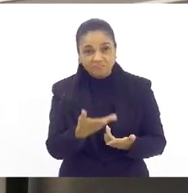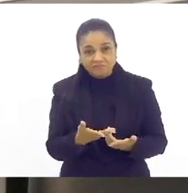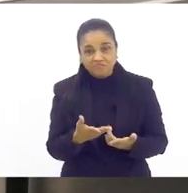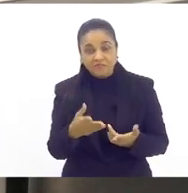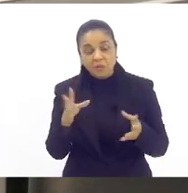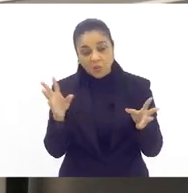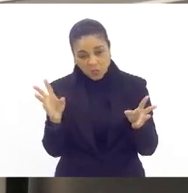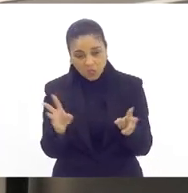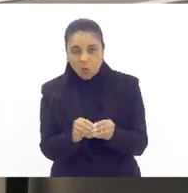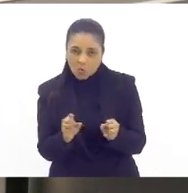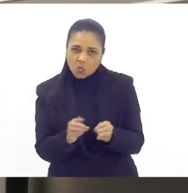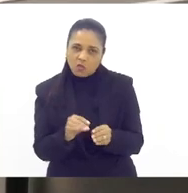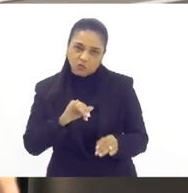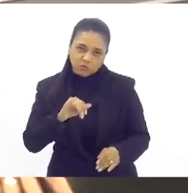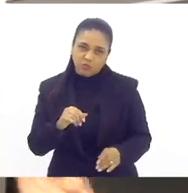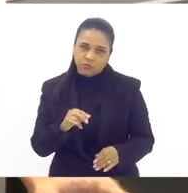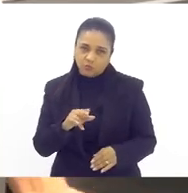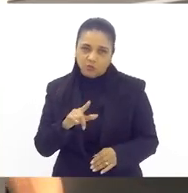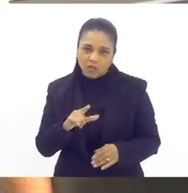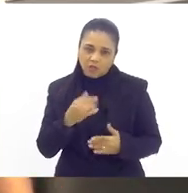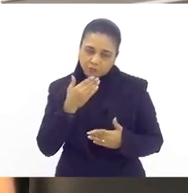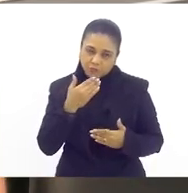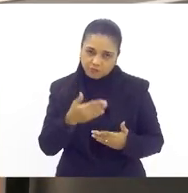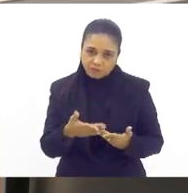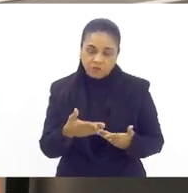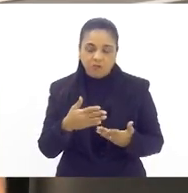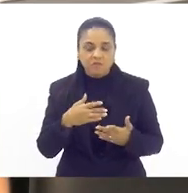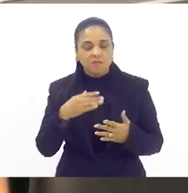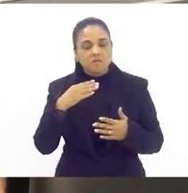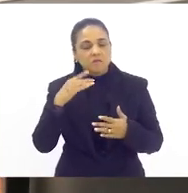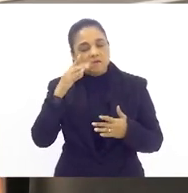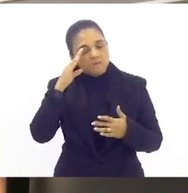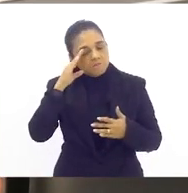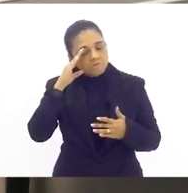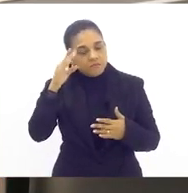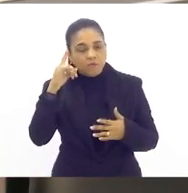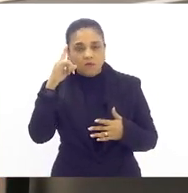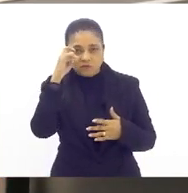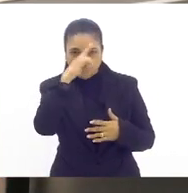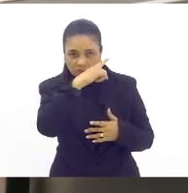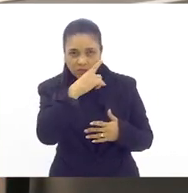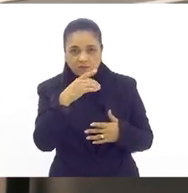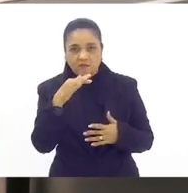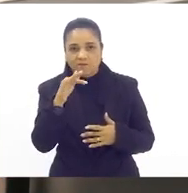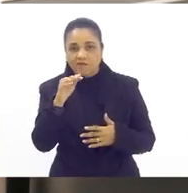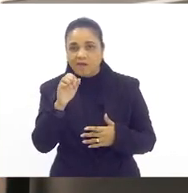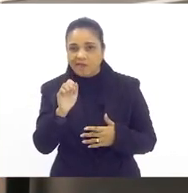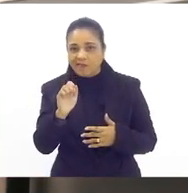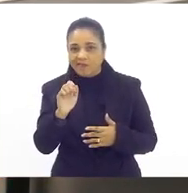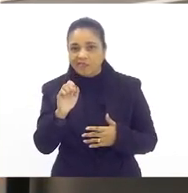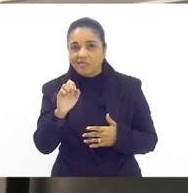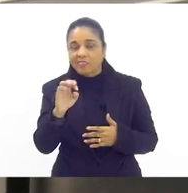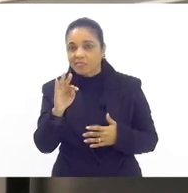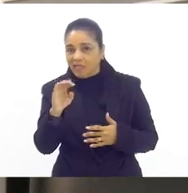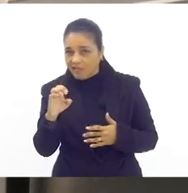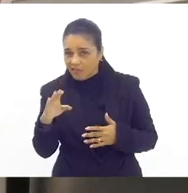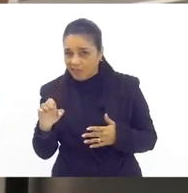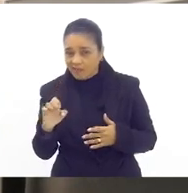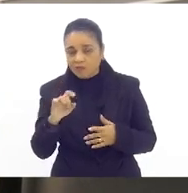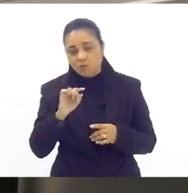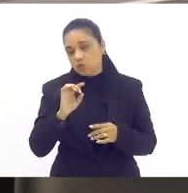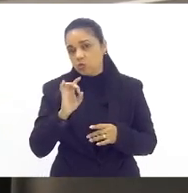conclua Juliana por favor eu acho que Exatamente é isso a principal dificuldade hoje da Faetec não é só